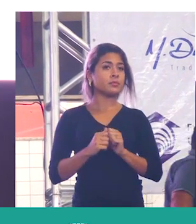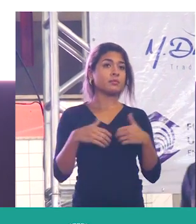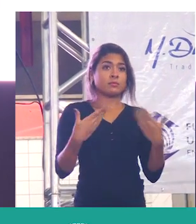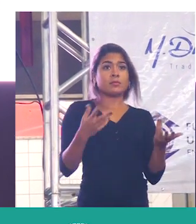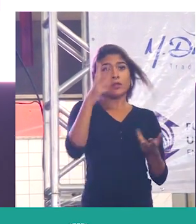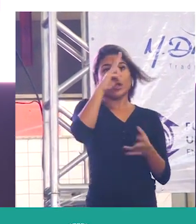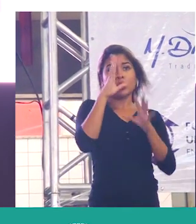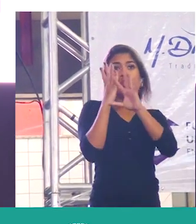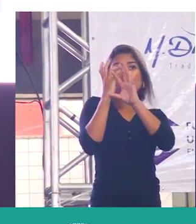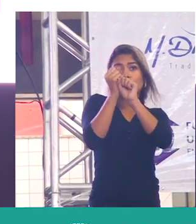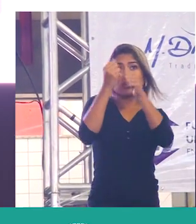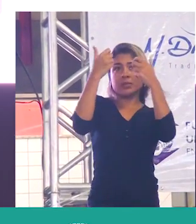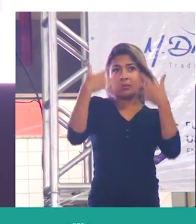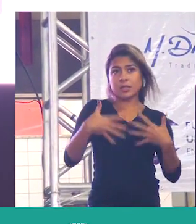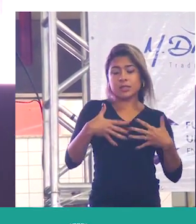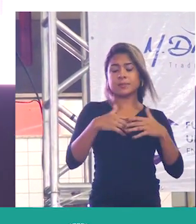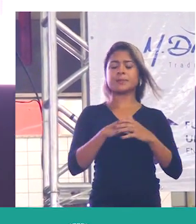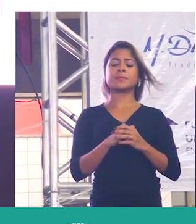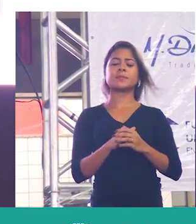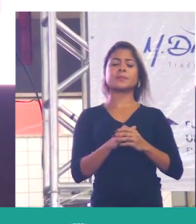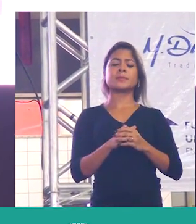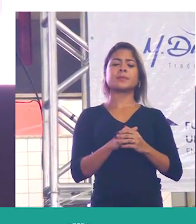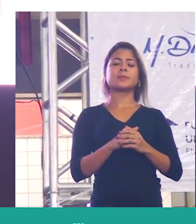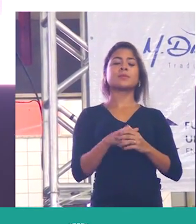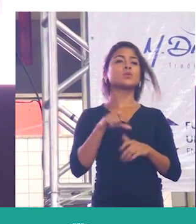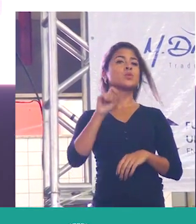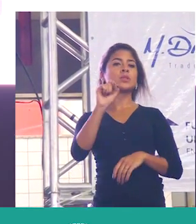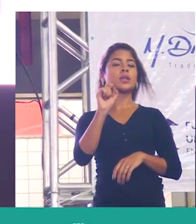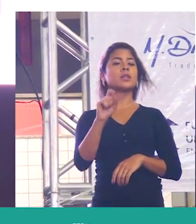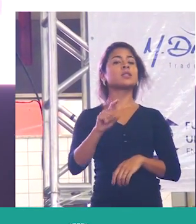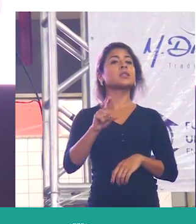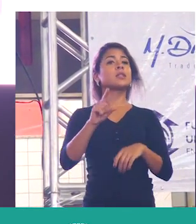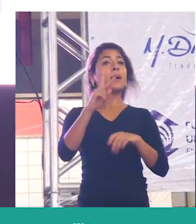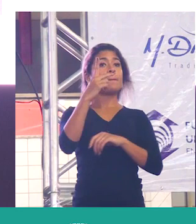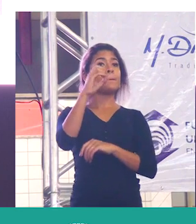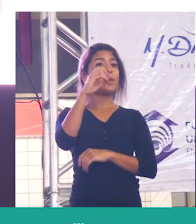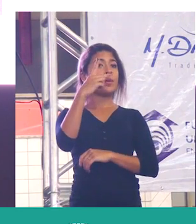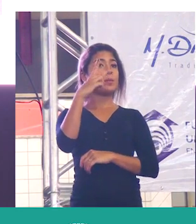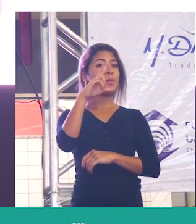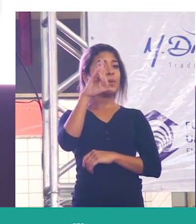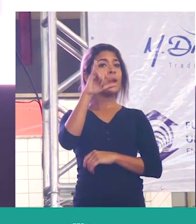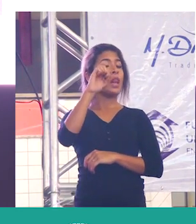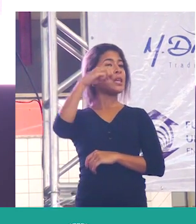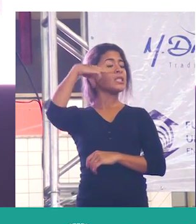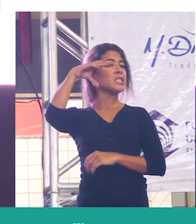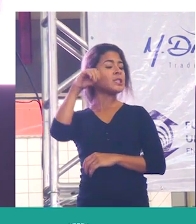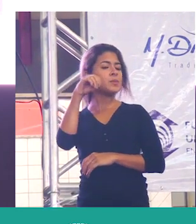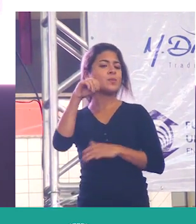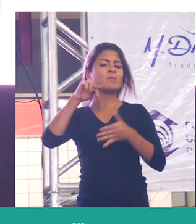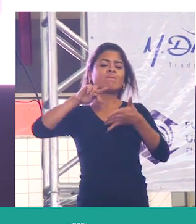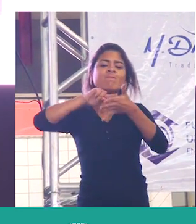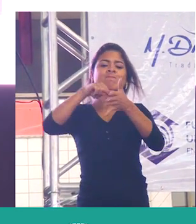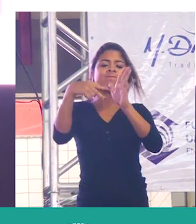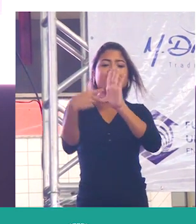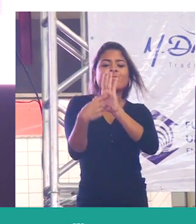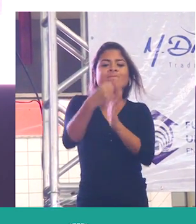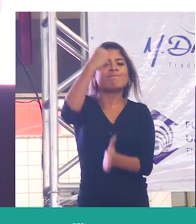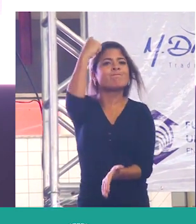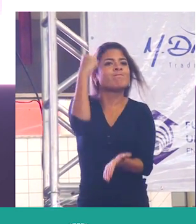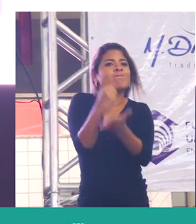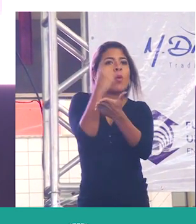um fenômeno político que marca muito a política na